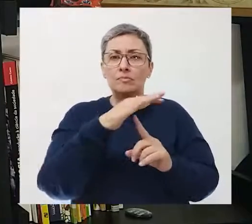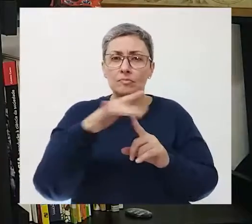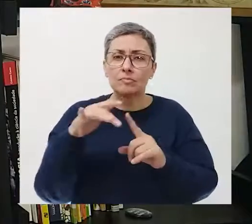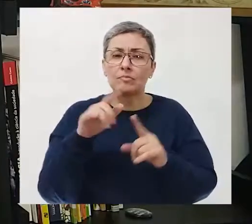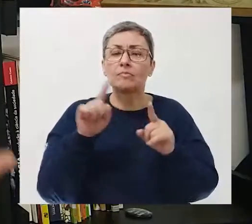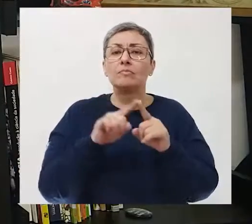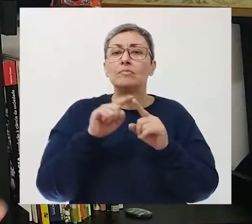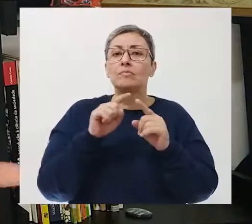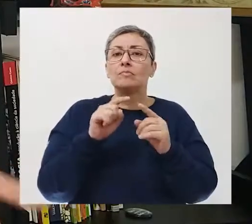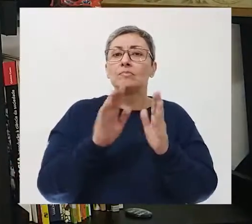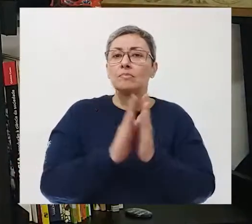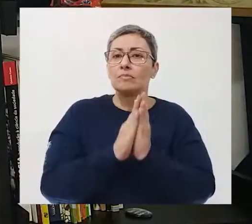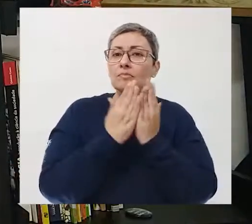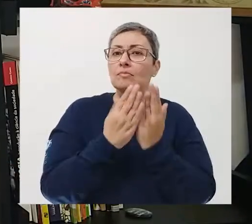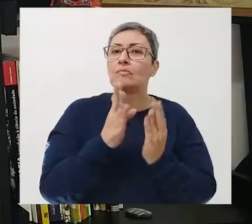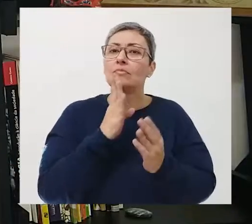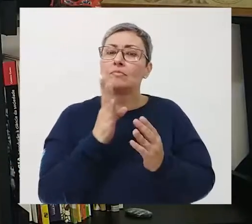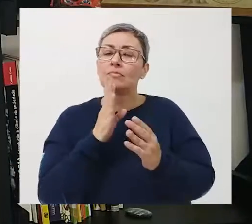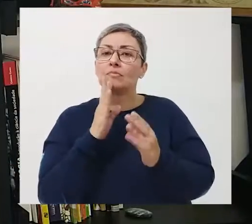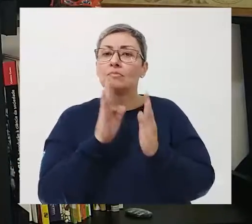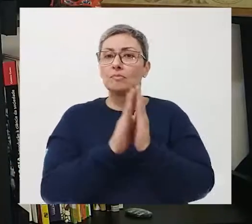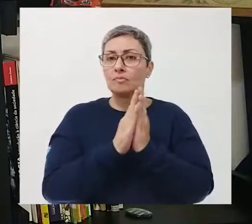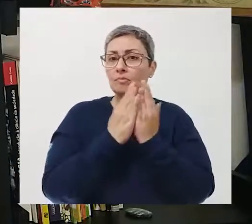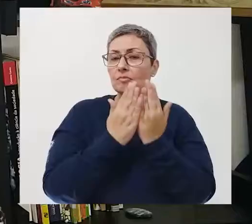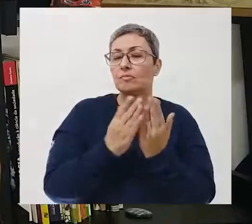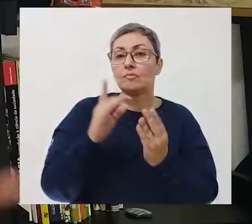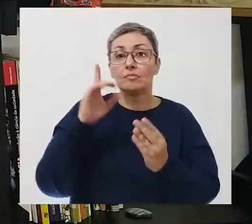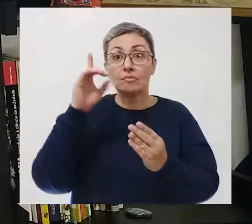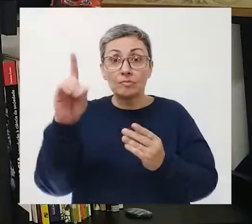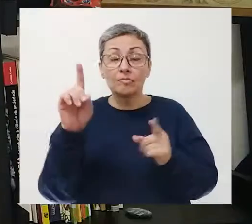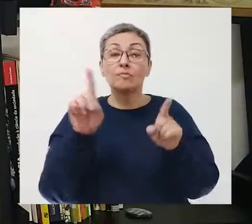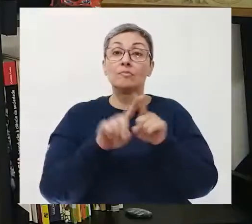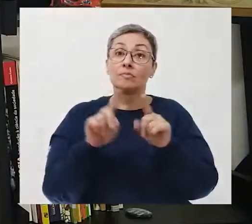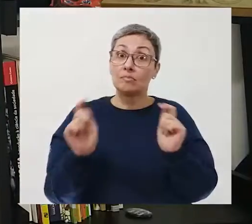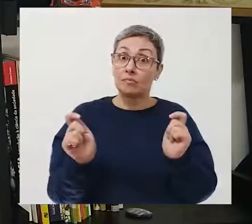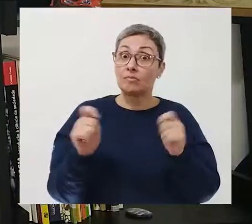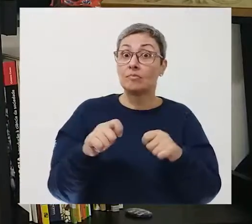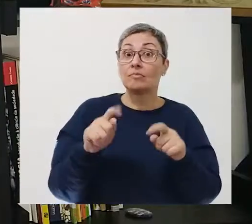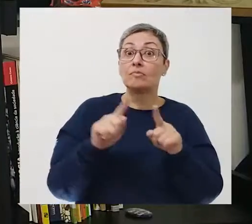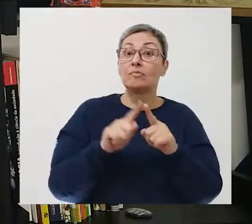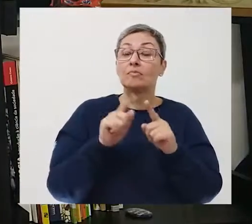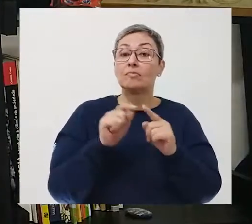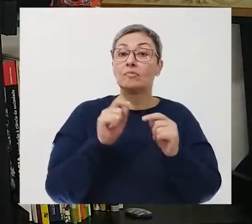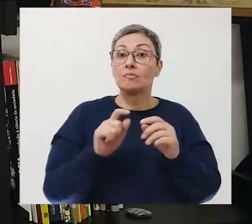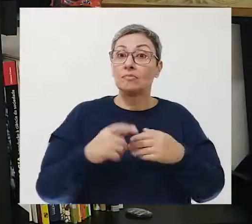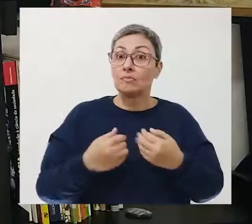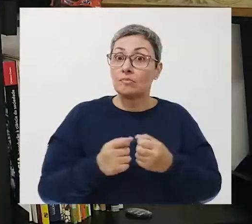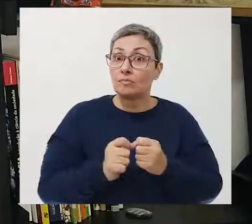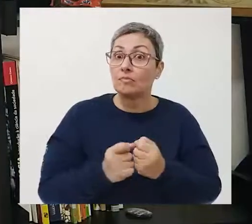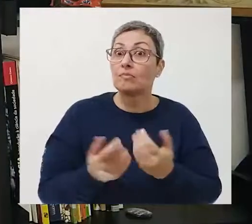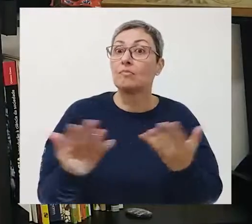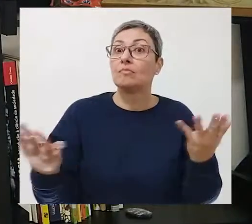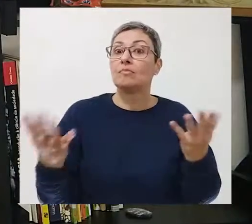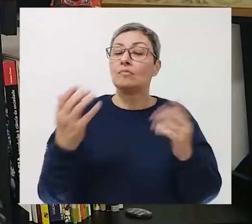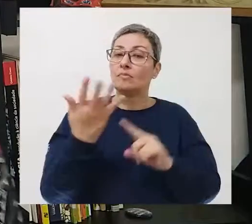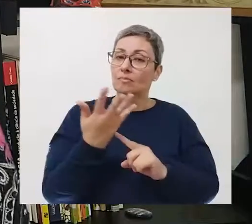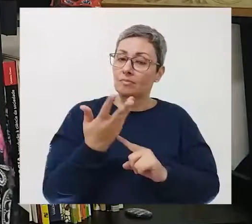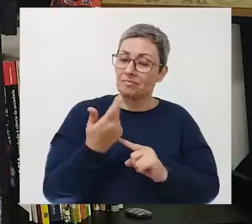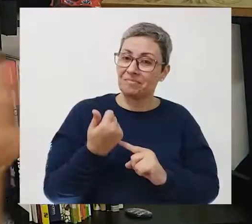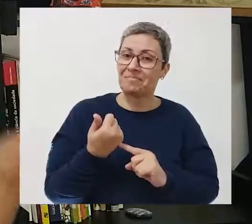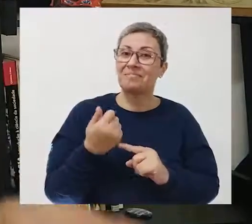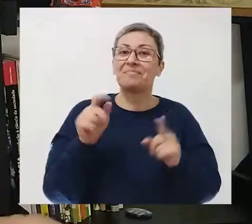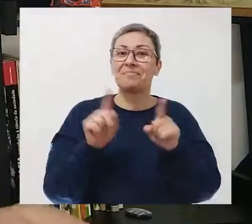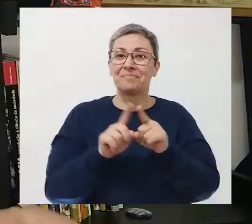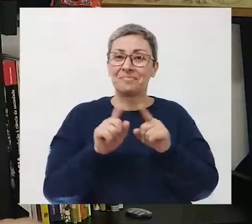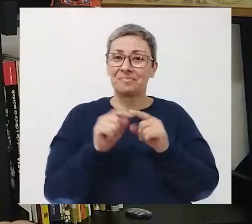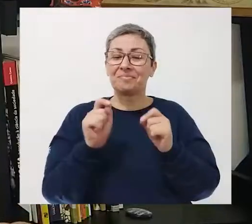de livros conhecidos como a Bíblia, e assim tornou possível a popularização da arte.